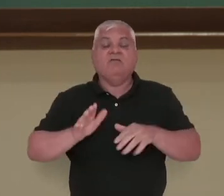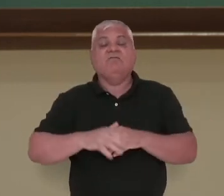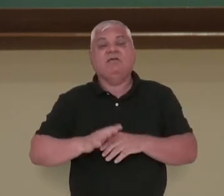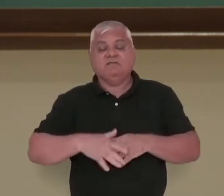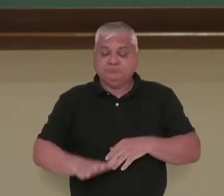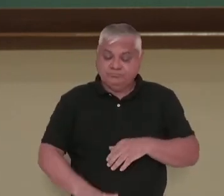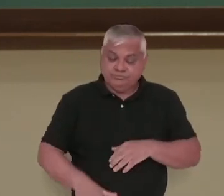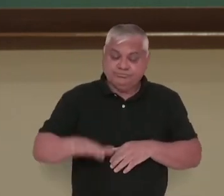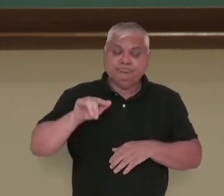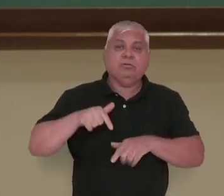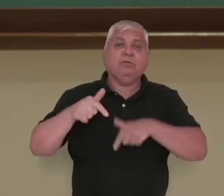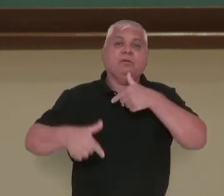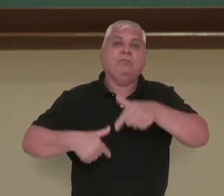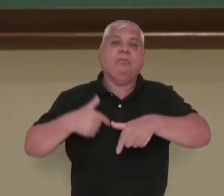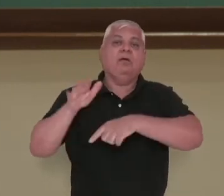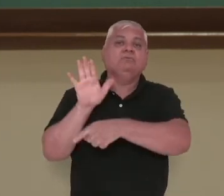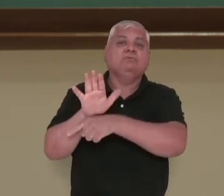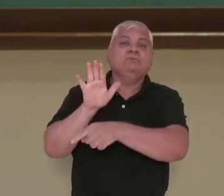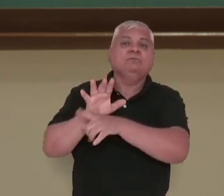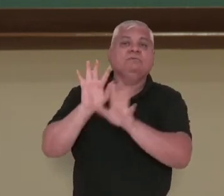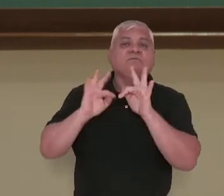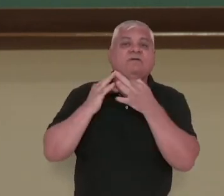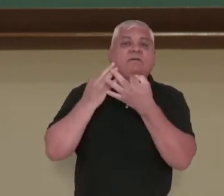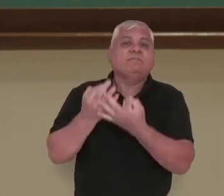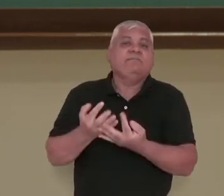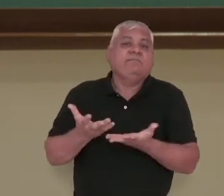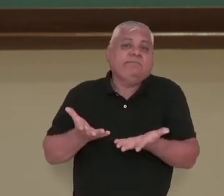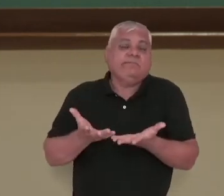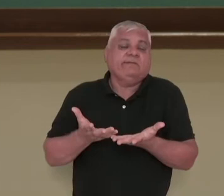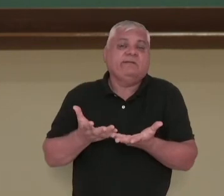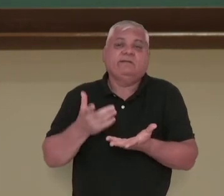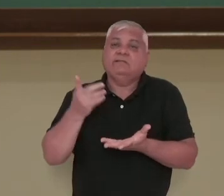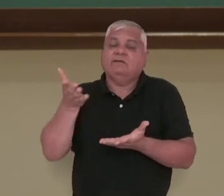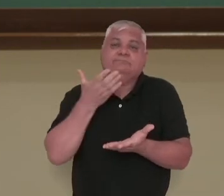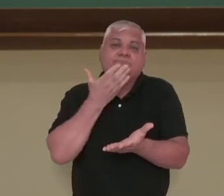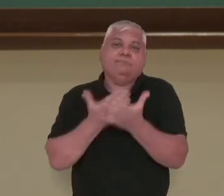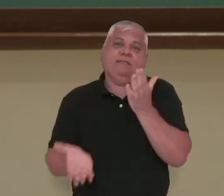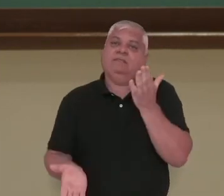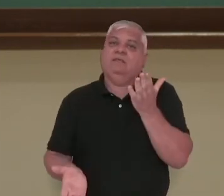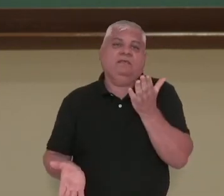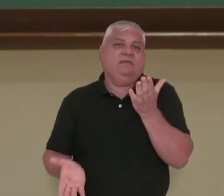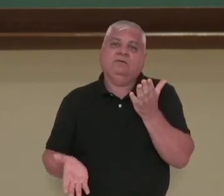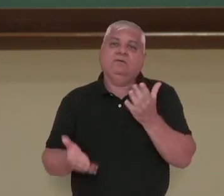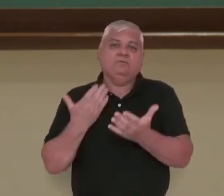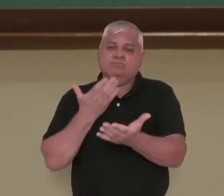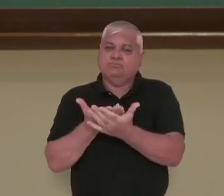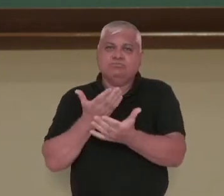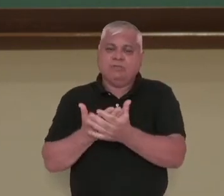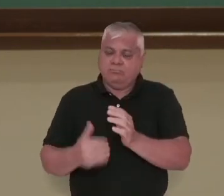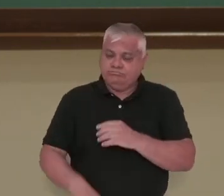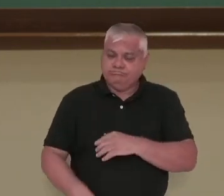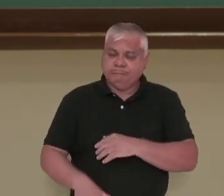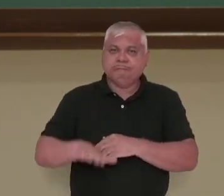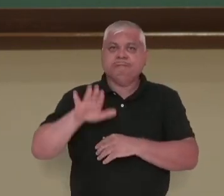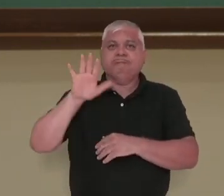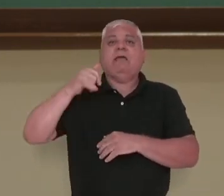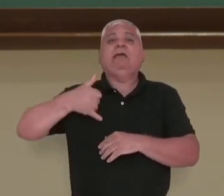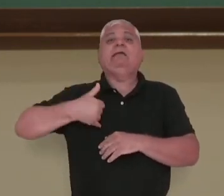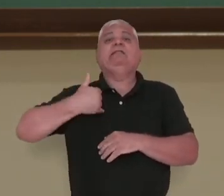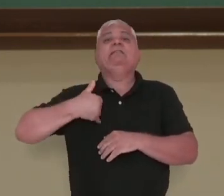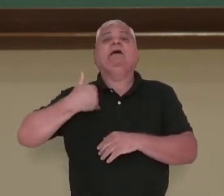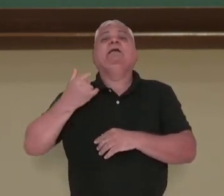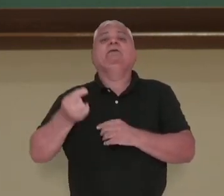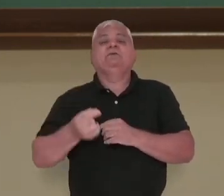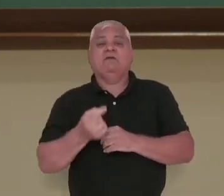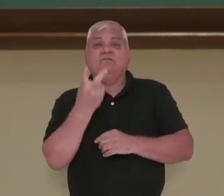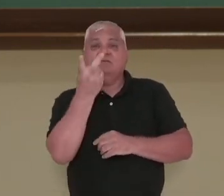infância trabalhando também, né? E aí acabou não tendo a possibilidade de estudar, foi estudar aí já, né,